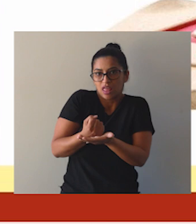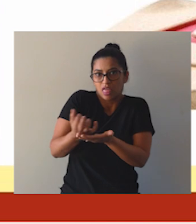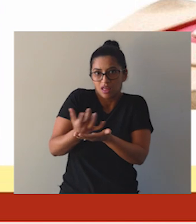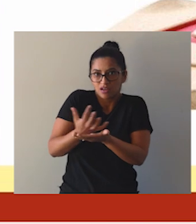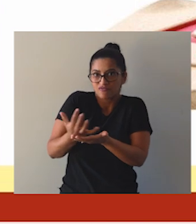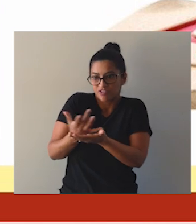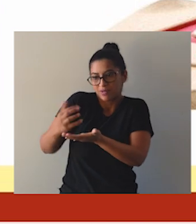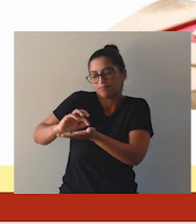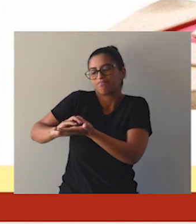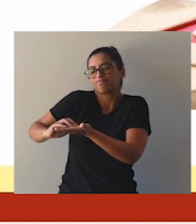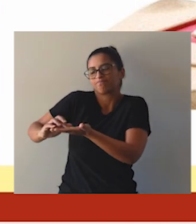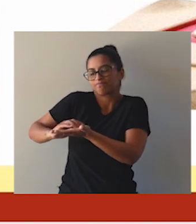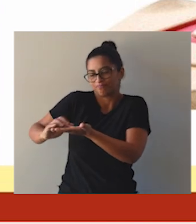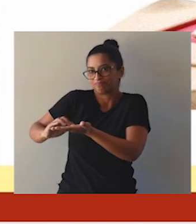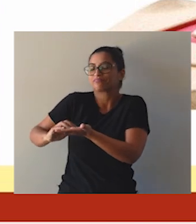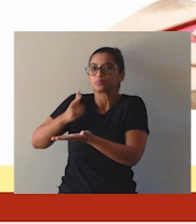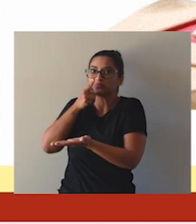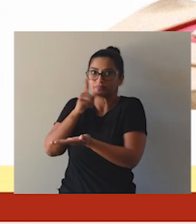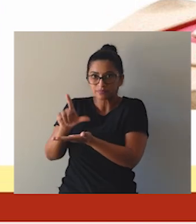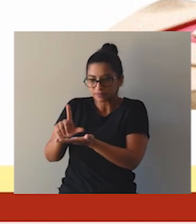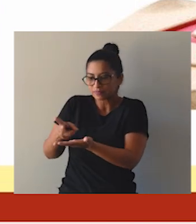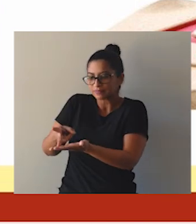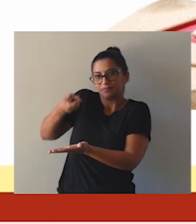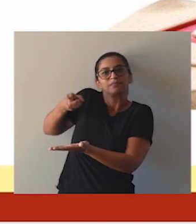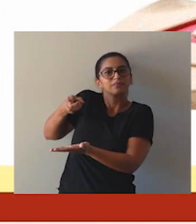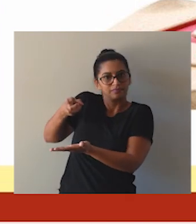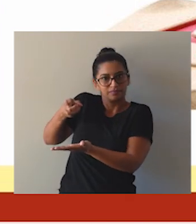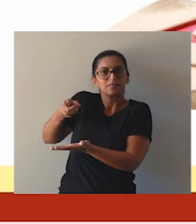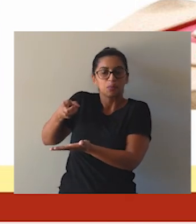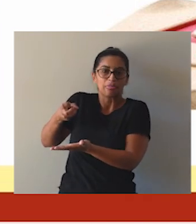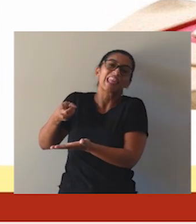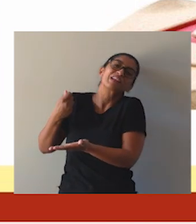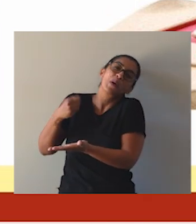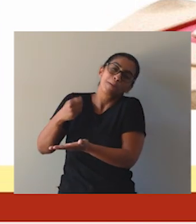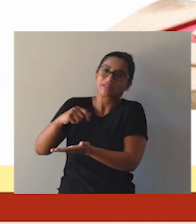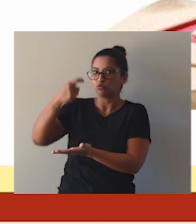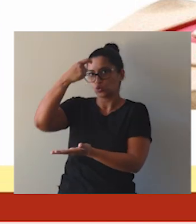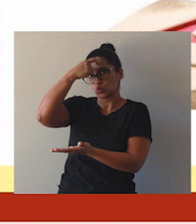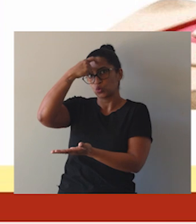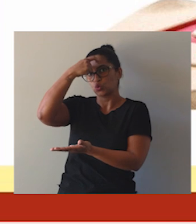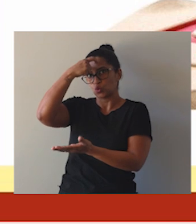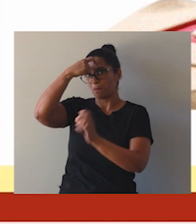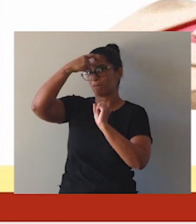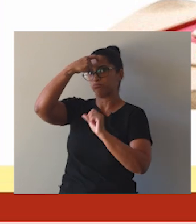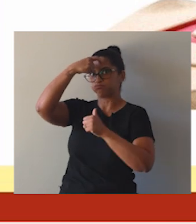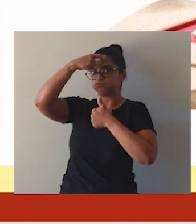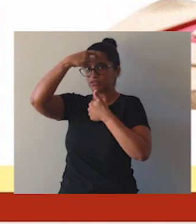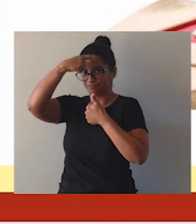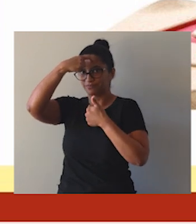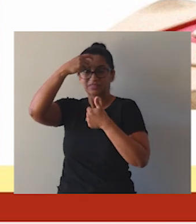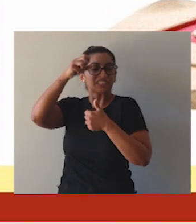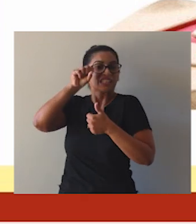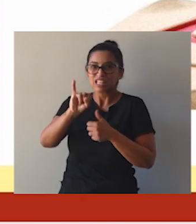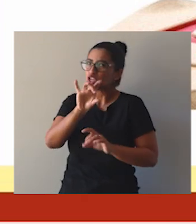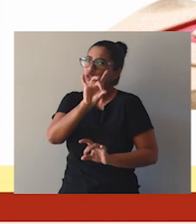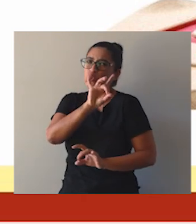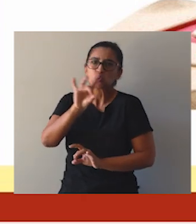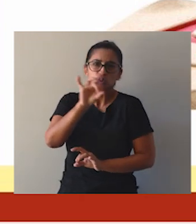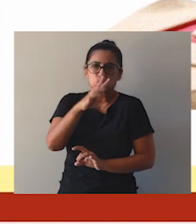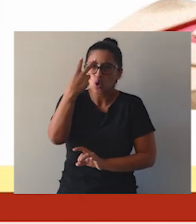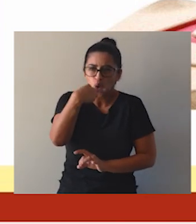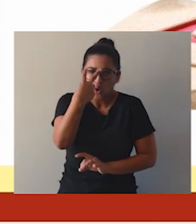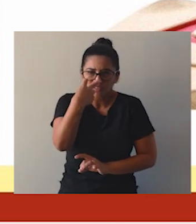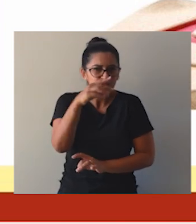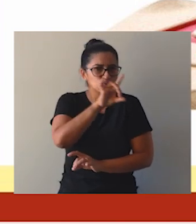braille. Se a criança for bem estimulada desde o seu nascimento, ela vai ser alfabetizada em braille no mesmo tempo que uma criança sem